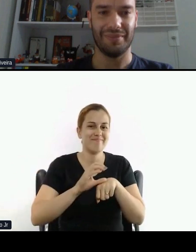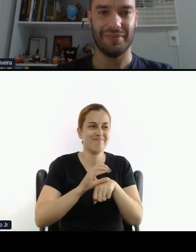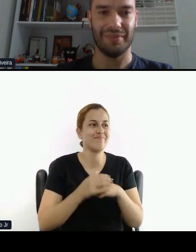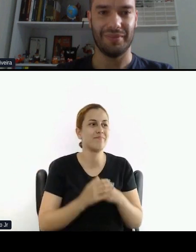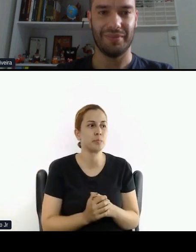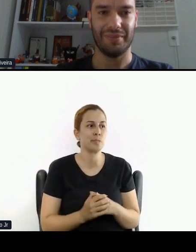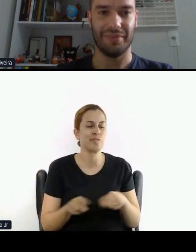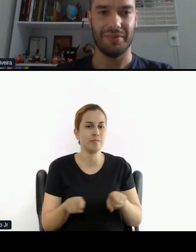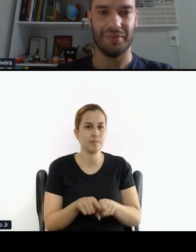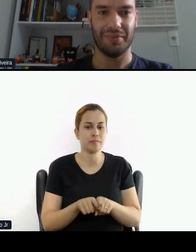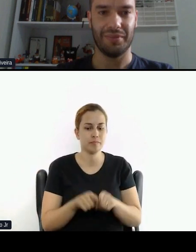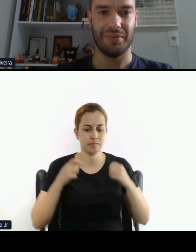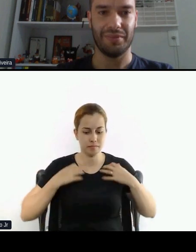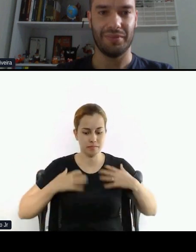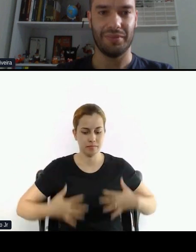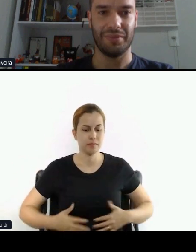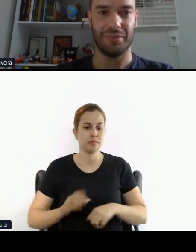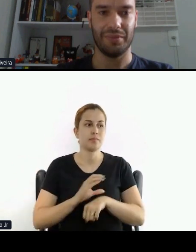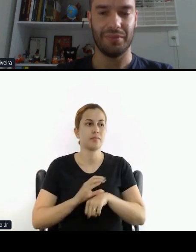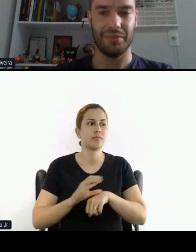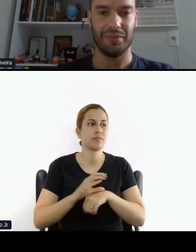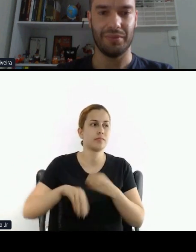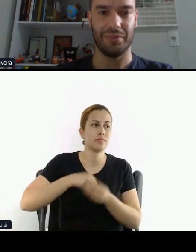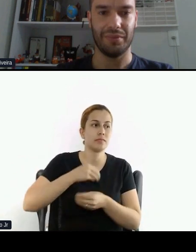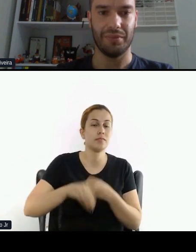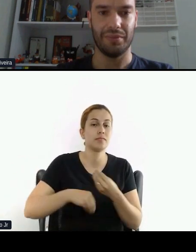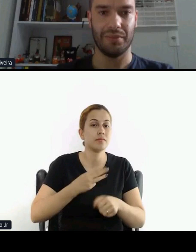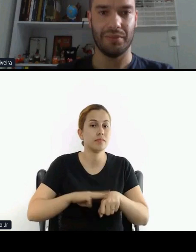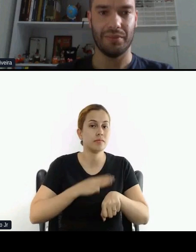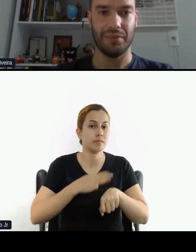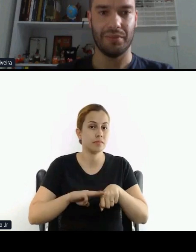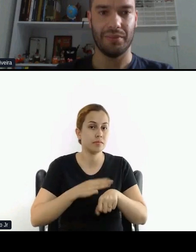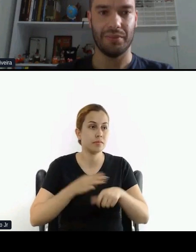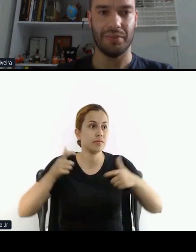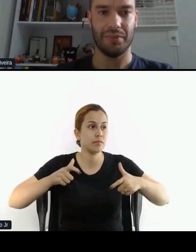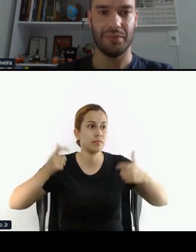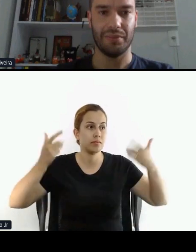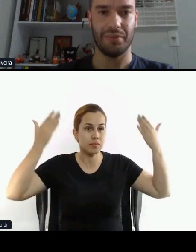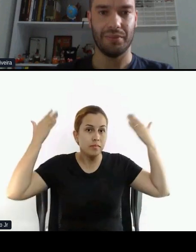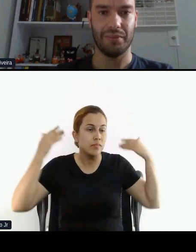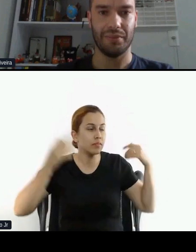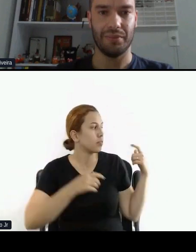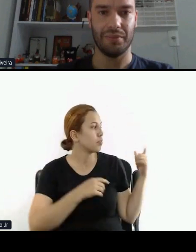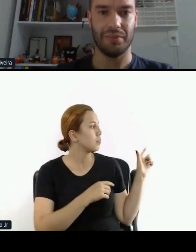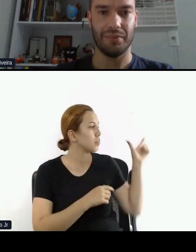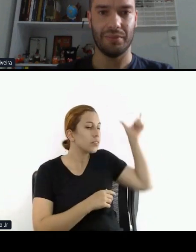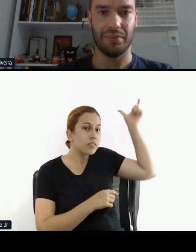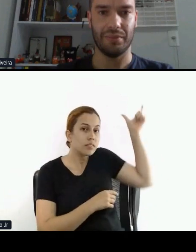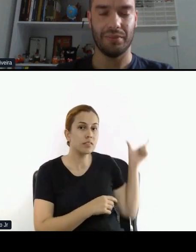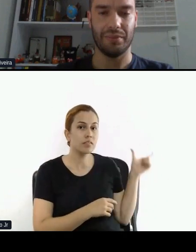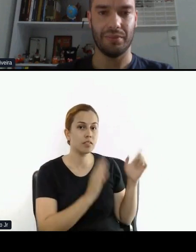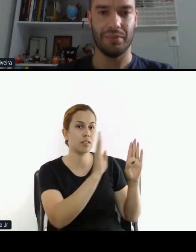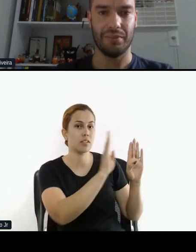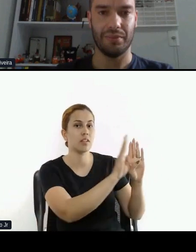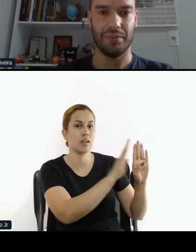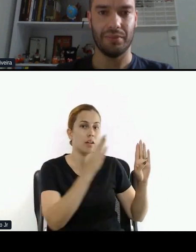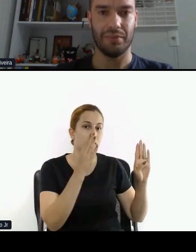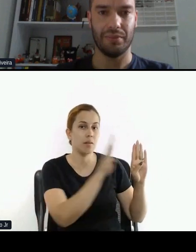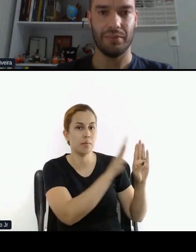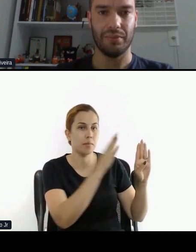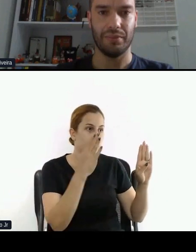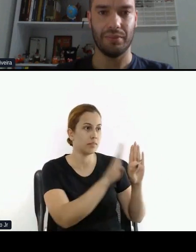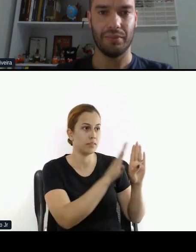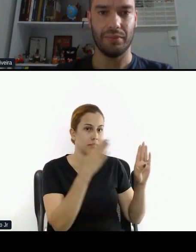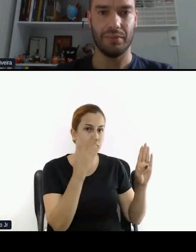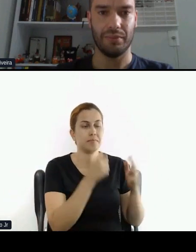listrada cinza, né, e marrom. Tô aqui no meu escritório. Atrás tem uma porta marrom, uma janela do lado esquerdo e que do lado direito